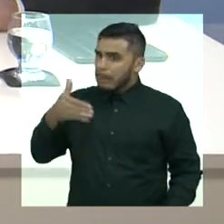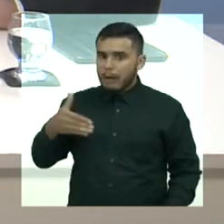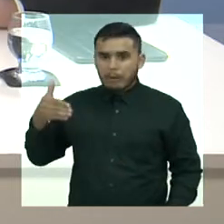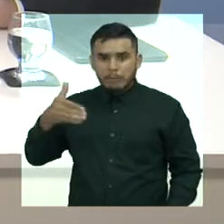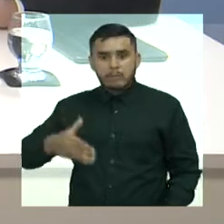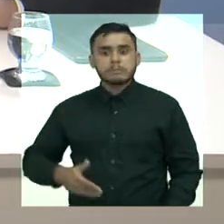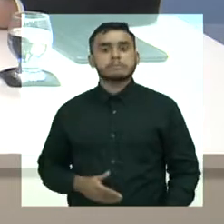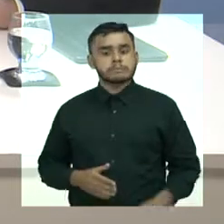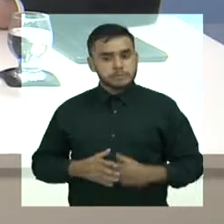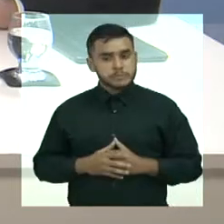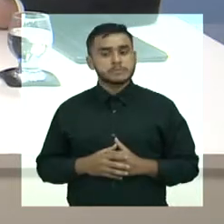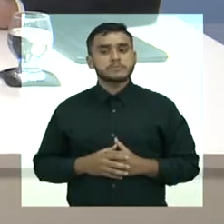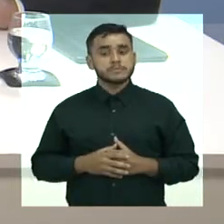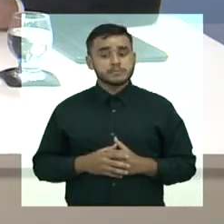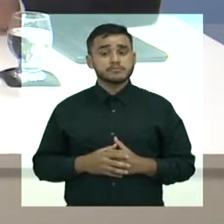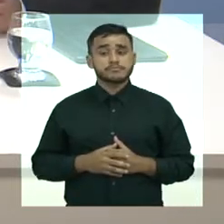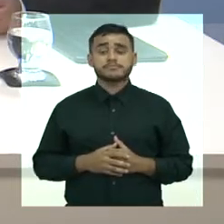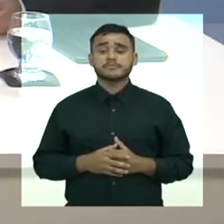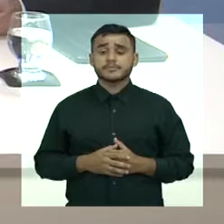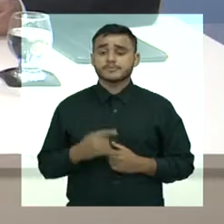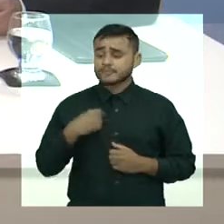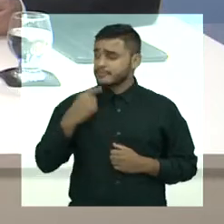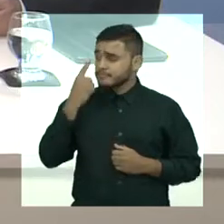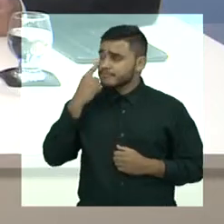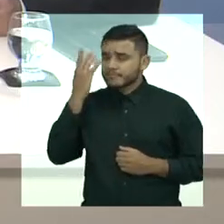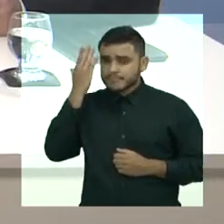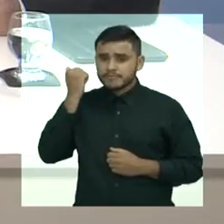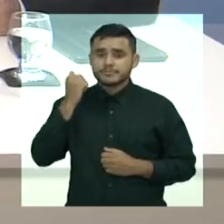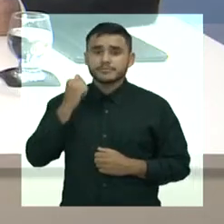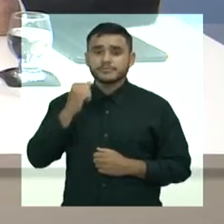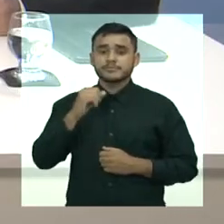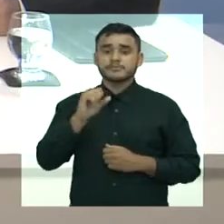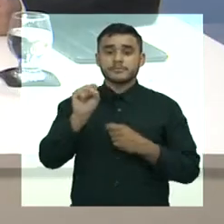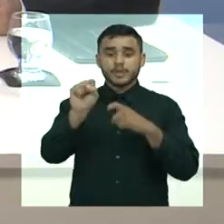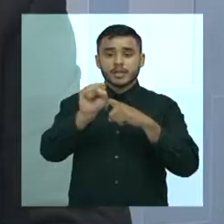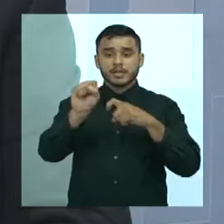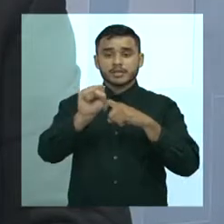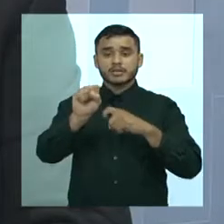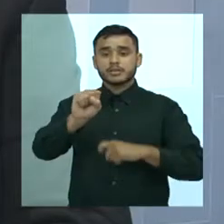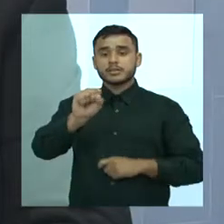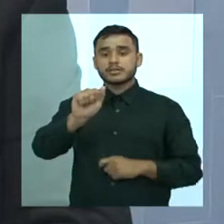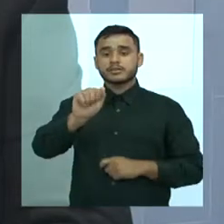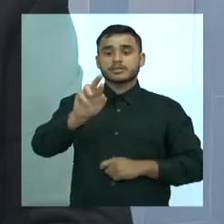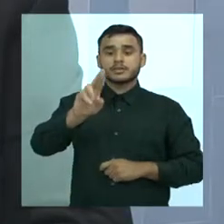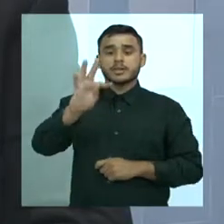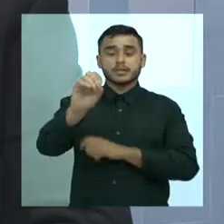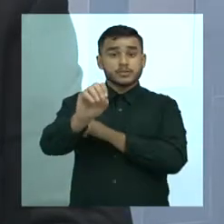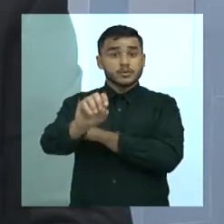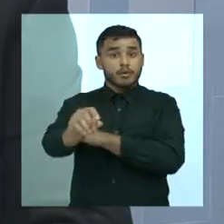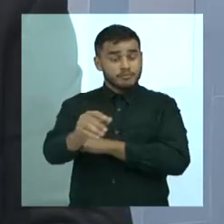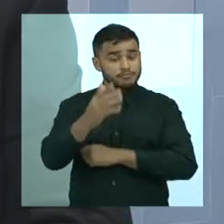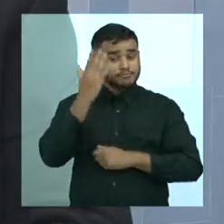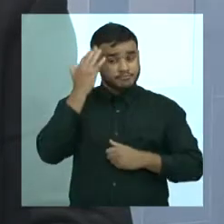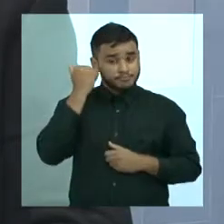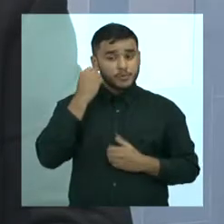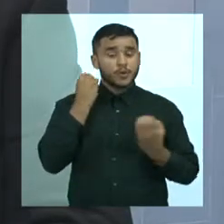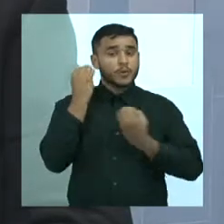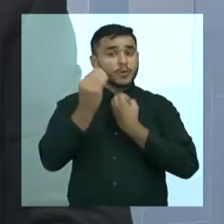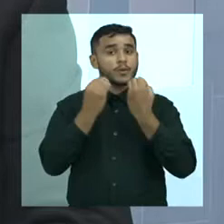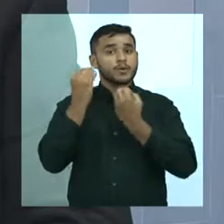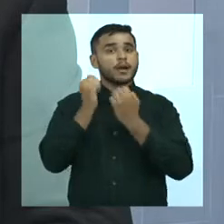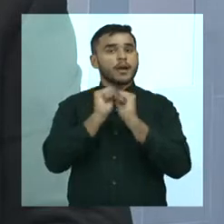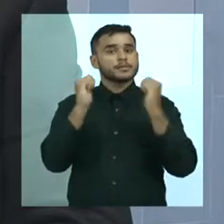a passagem, porque não tem... a passagem de José Sarto pelo governo chamou atenção. Literalmente, os eventos que ele